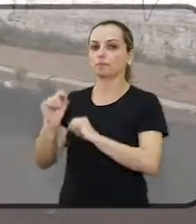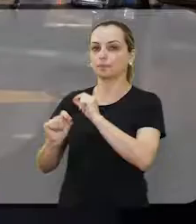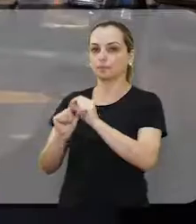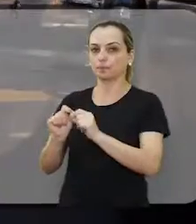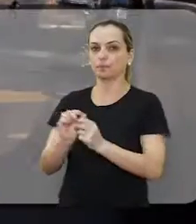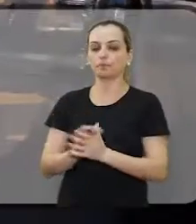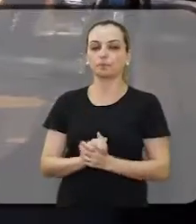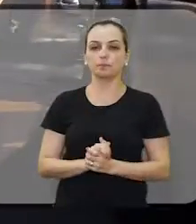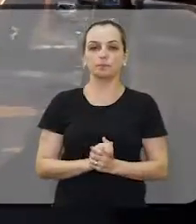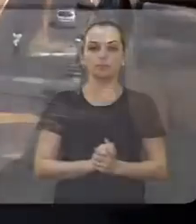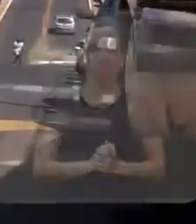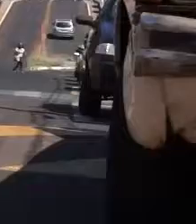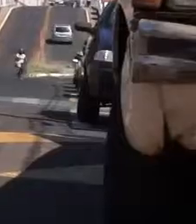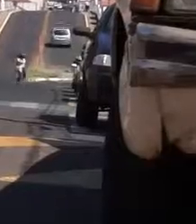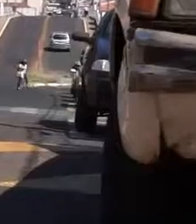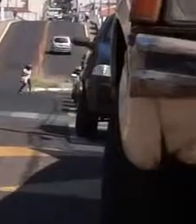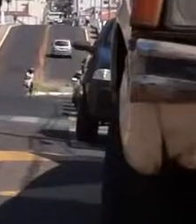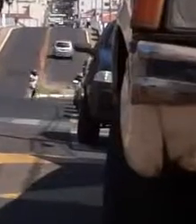ajudar a gente.